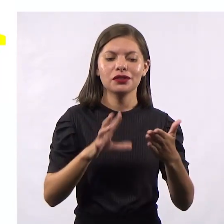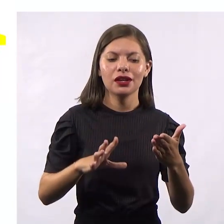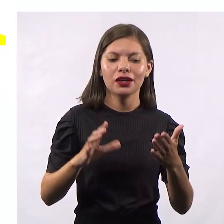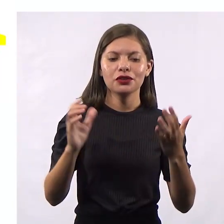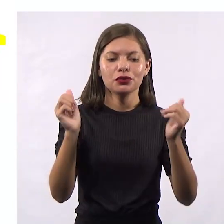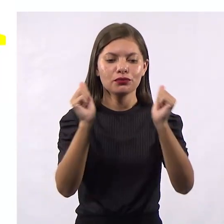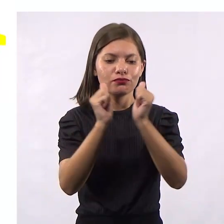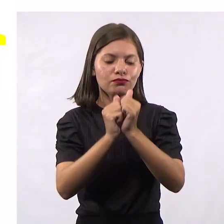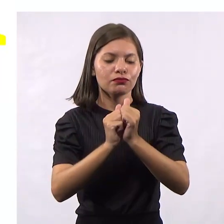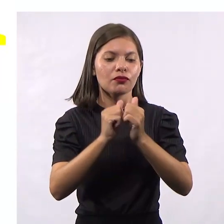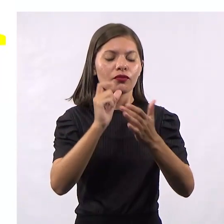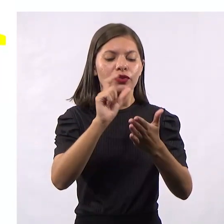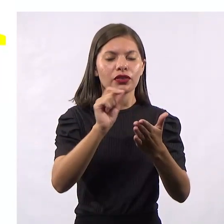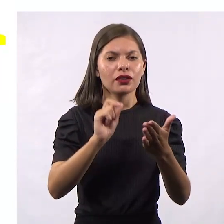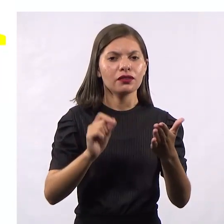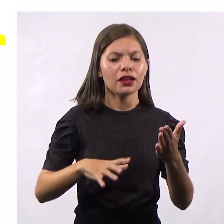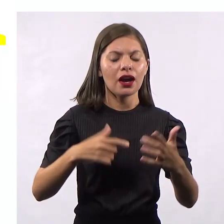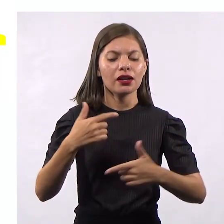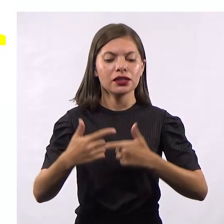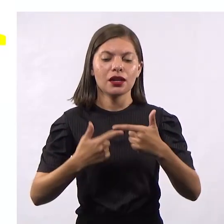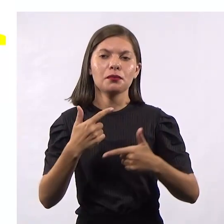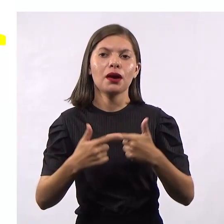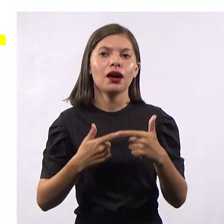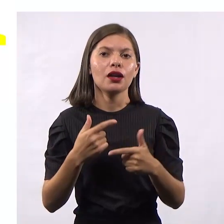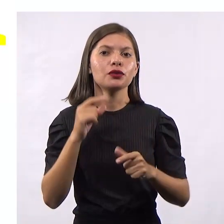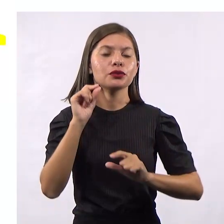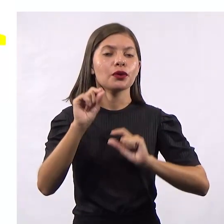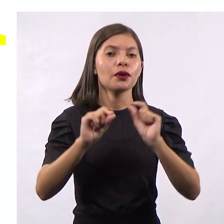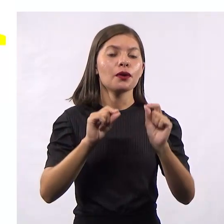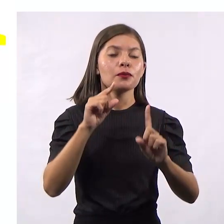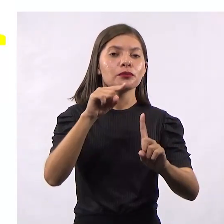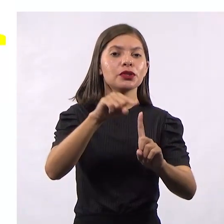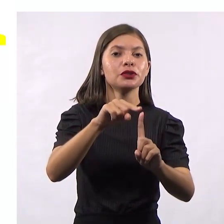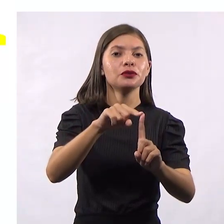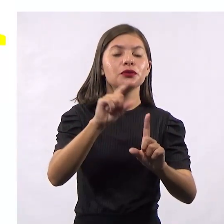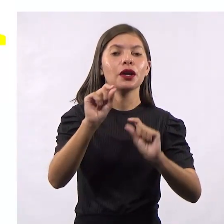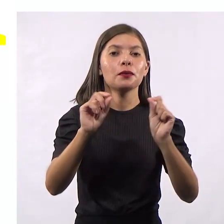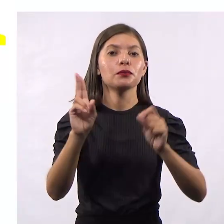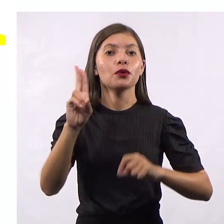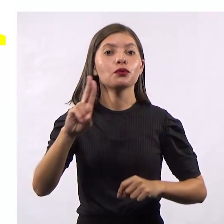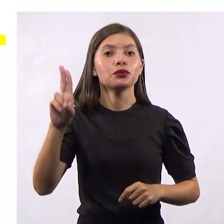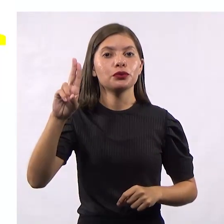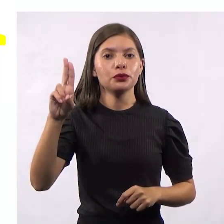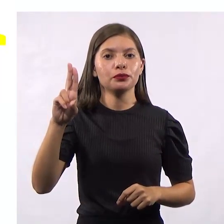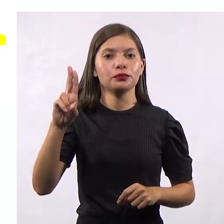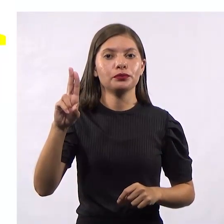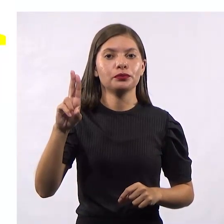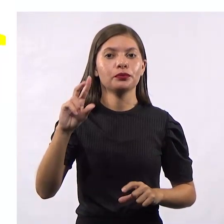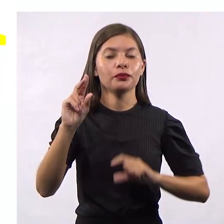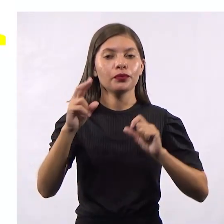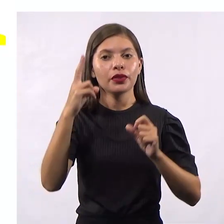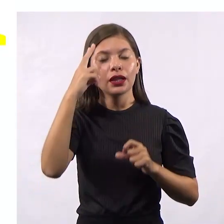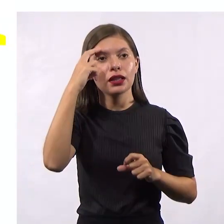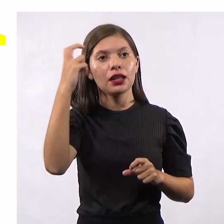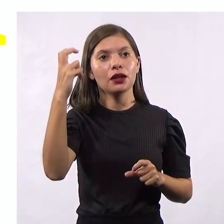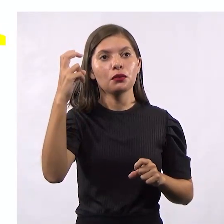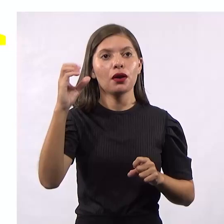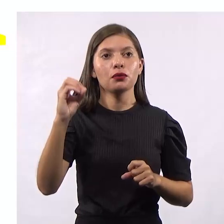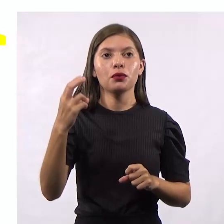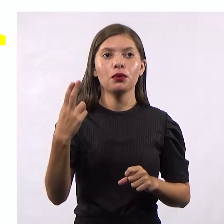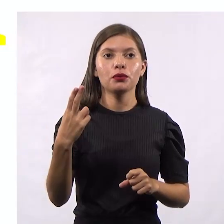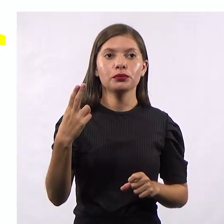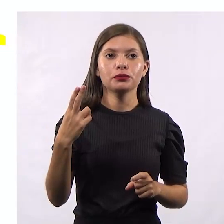atividade ou conjunto de atividades destinadas a obter determinada utilidade, olha aí, intelectual